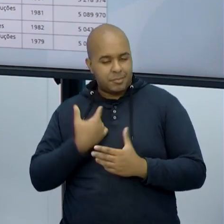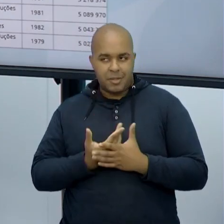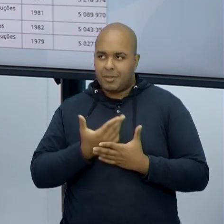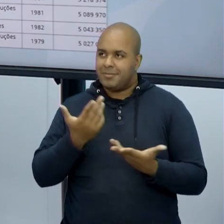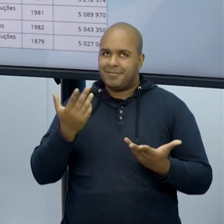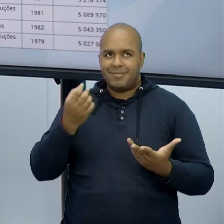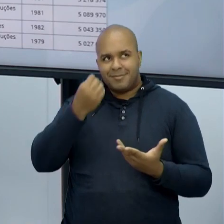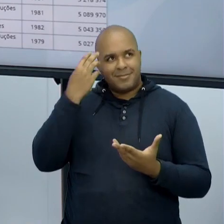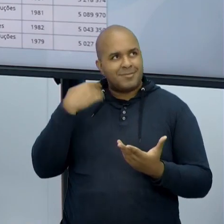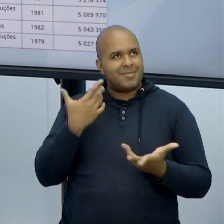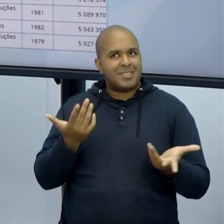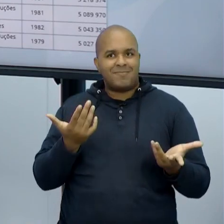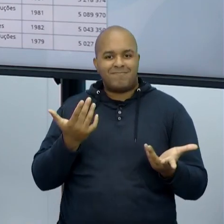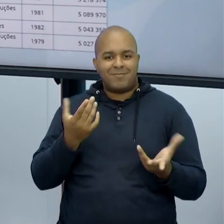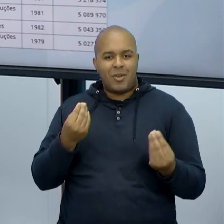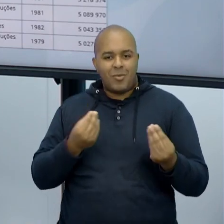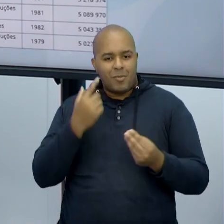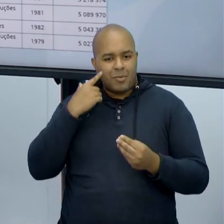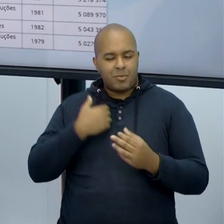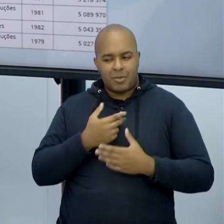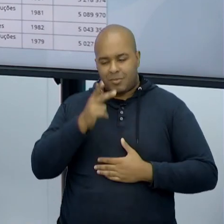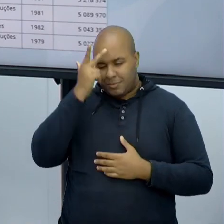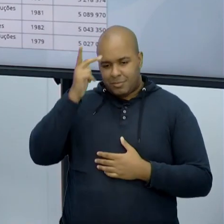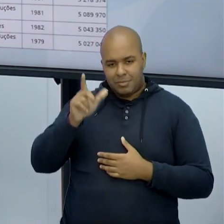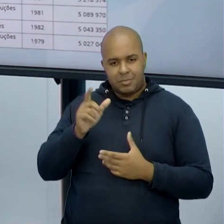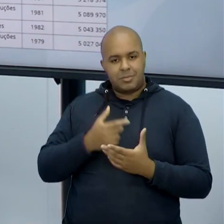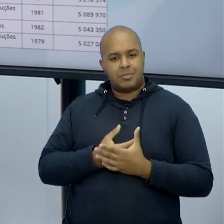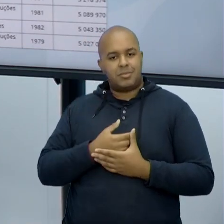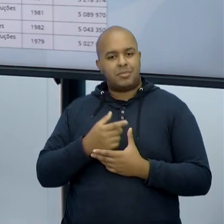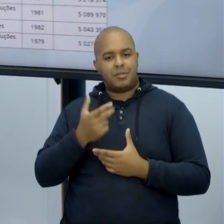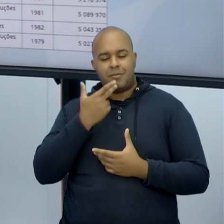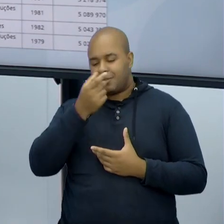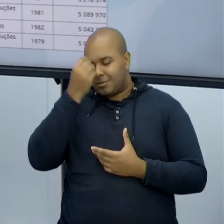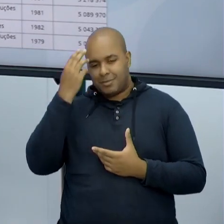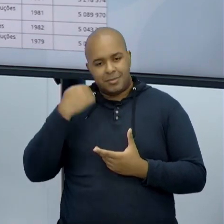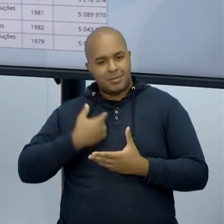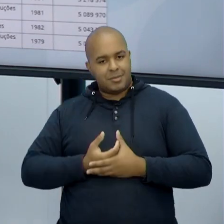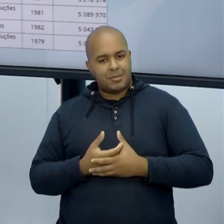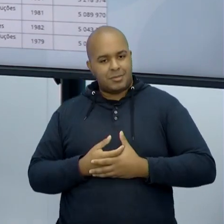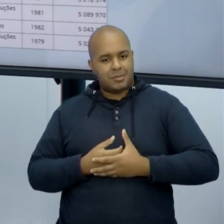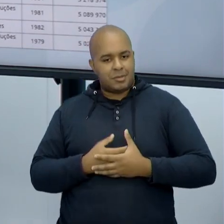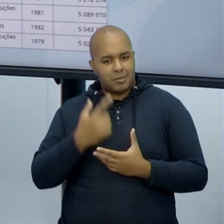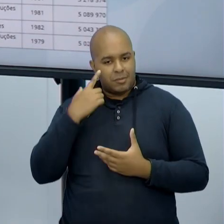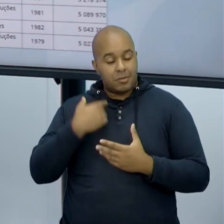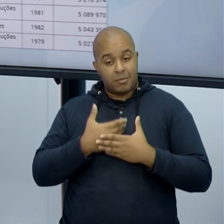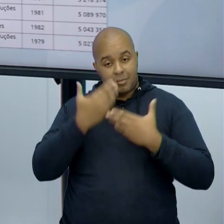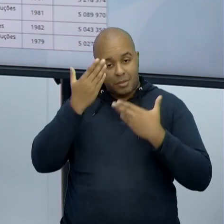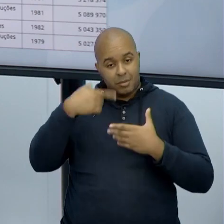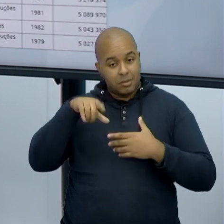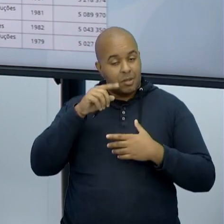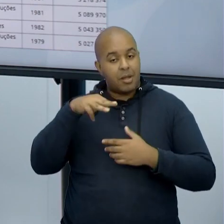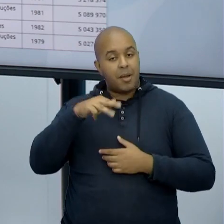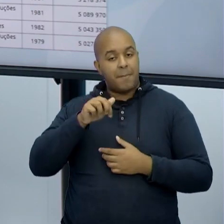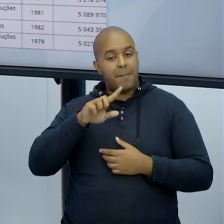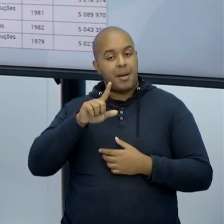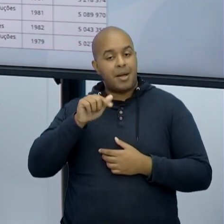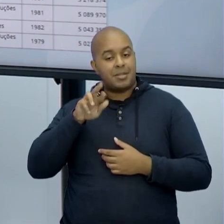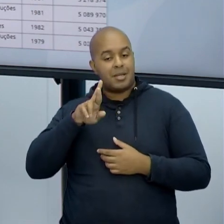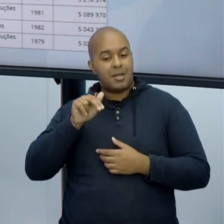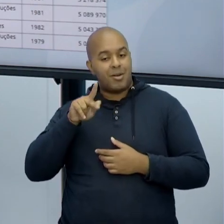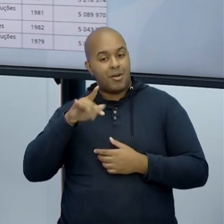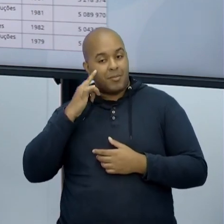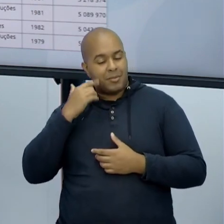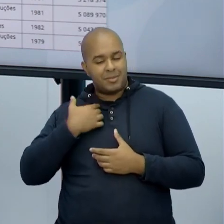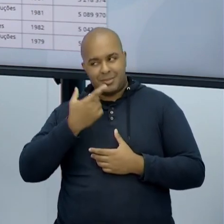imperdoável, esqueci o nome do menino. Nossa, muito obrigado, né? Aqui, nossa produtora, muito obrigado. O Mazzaropi. Como é que eu esqueço o